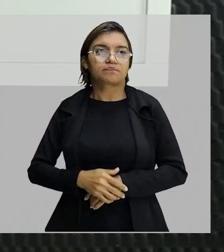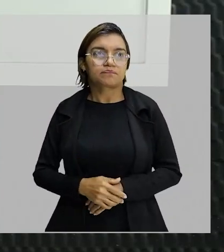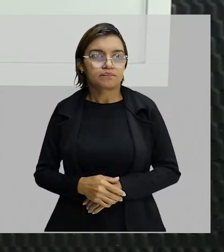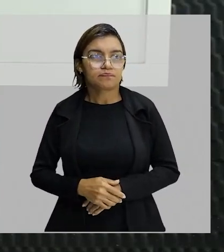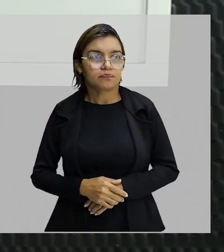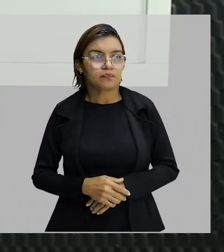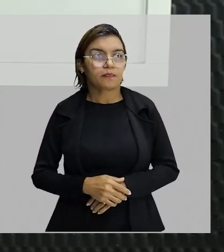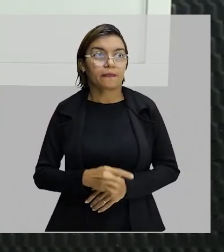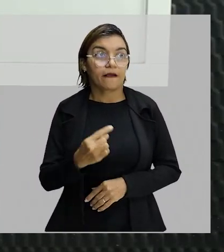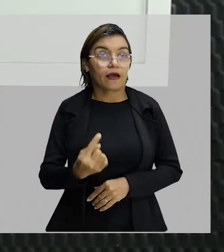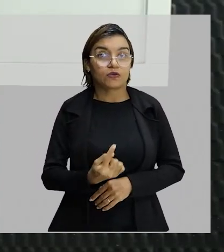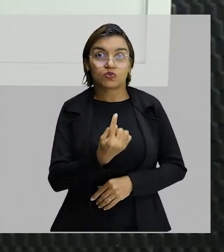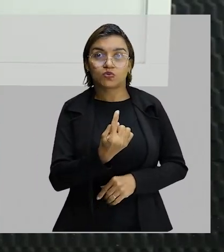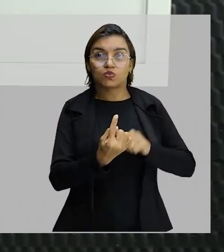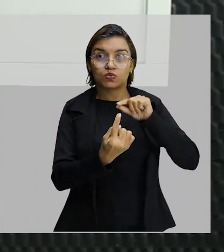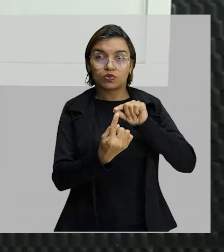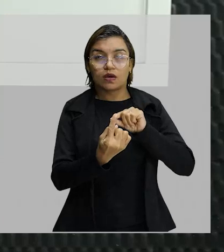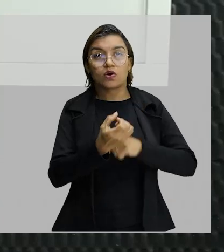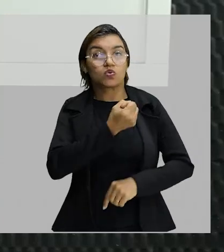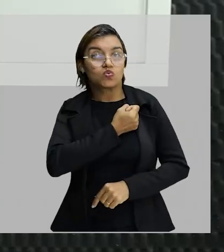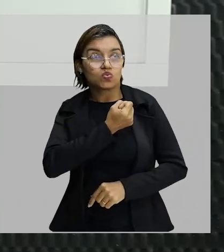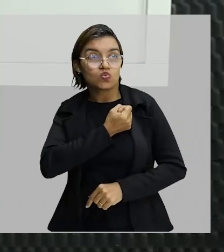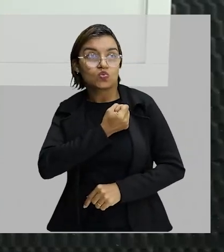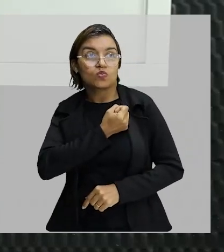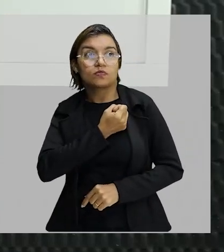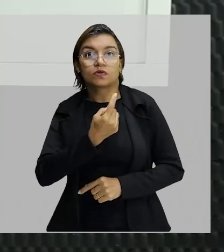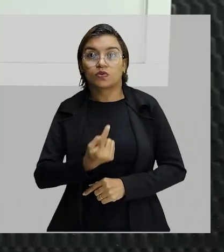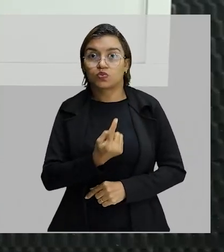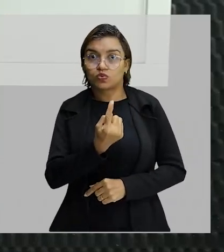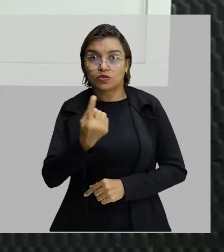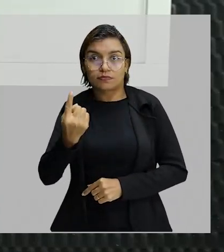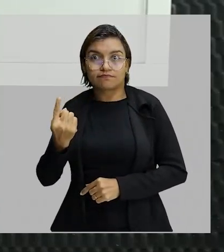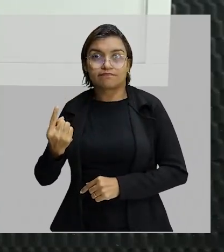unidades estão aqui, né, já no meio do caminho,